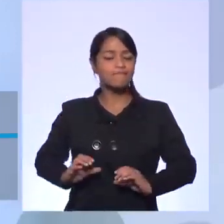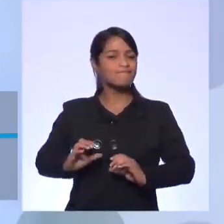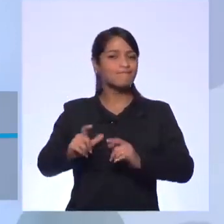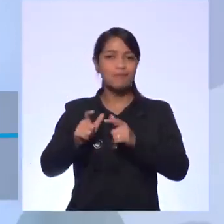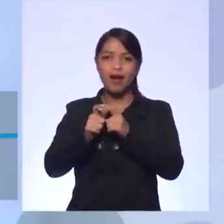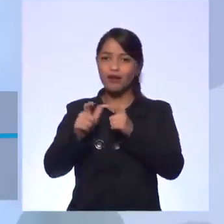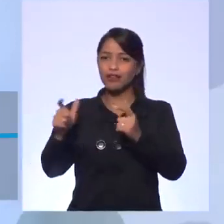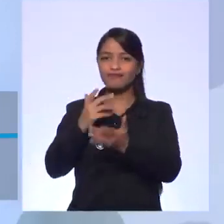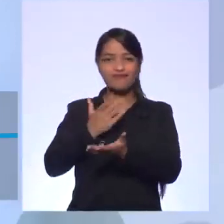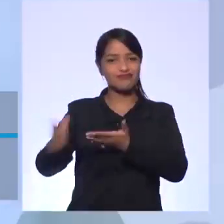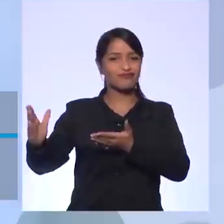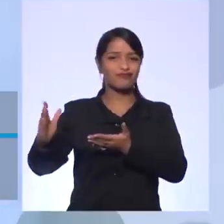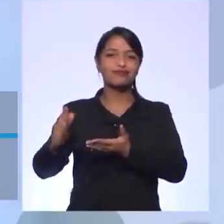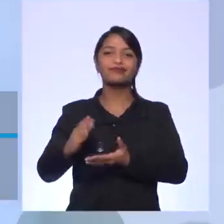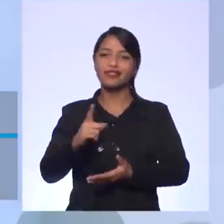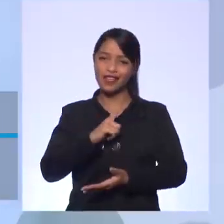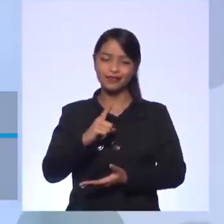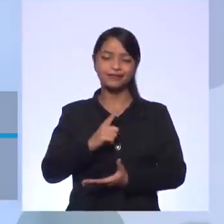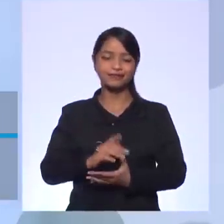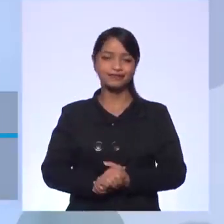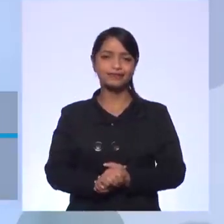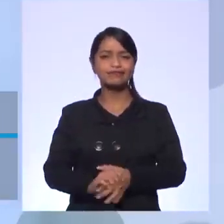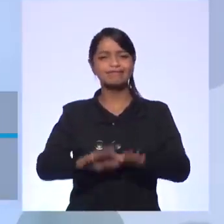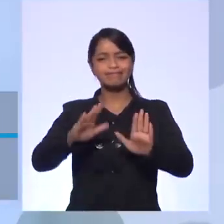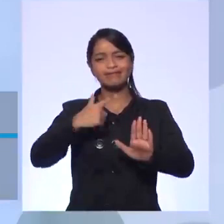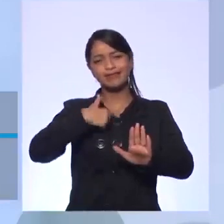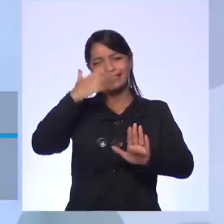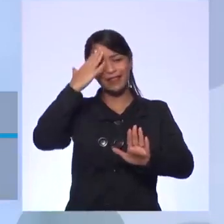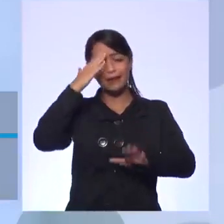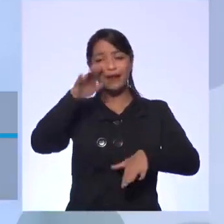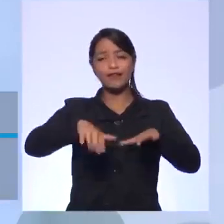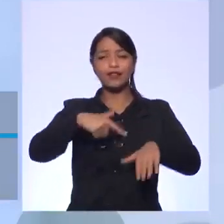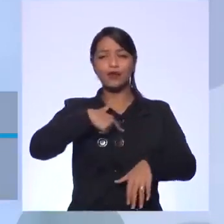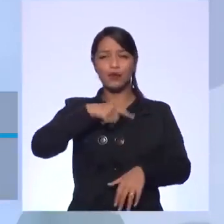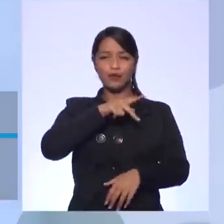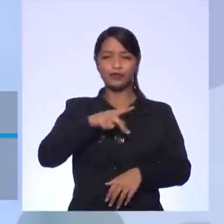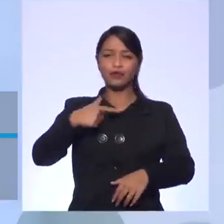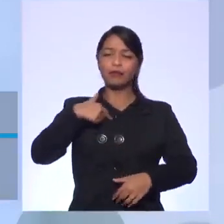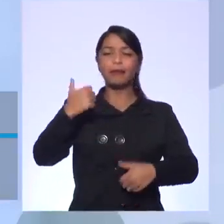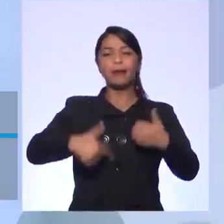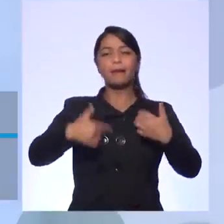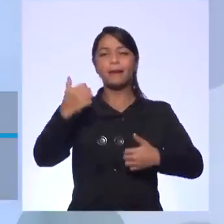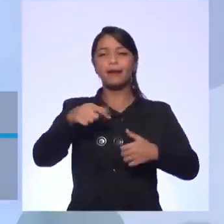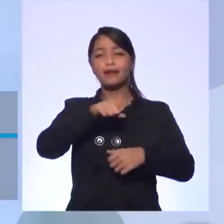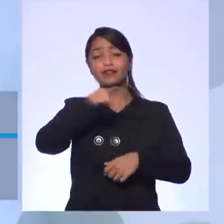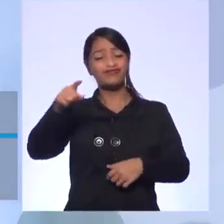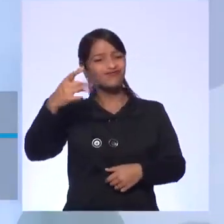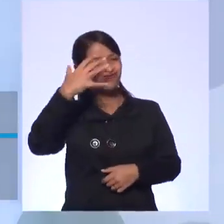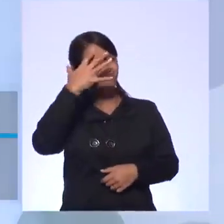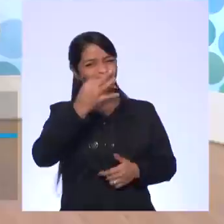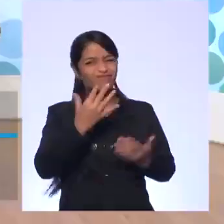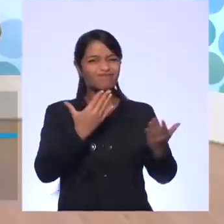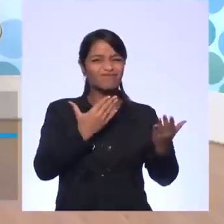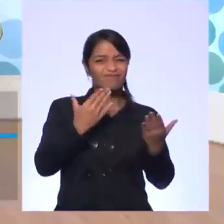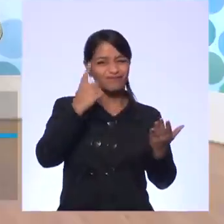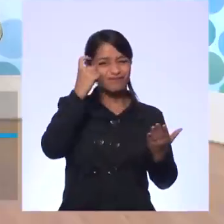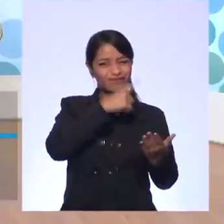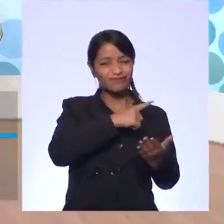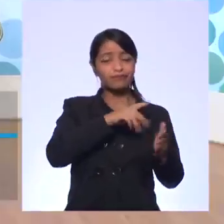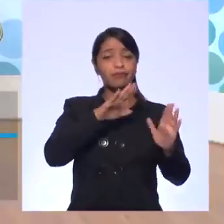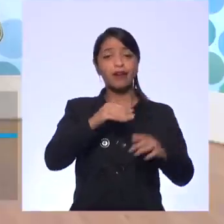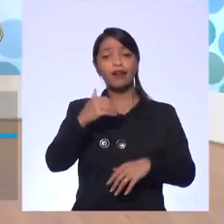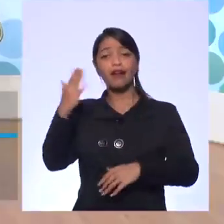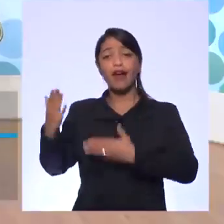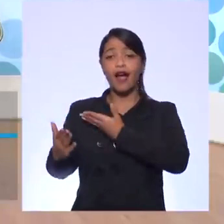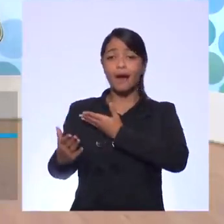eu sei que, geralmente, quando o professor explica, às vezes fica um pouquinho mais difícil, mas quando um colega nosso explica, não é, professor Carlos? Parece que fica mais fácil,